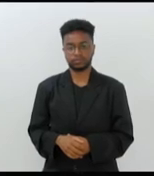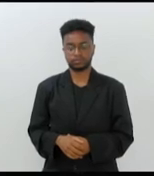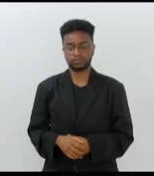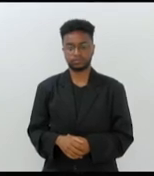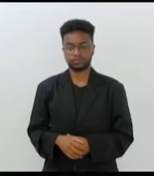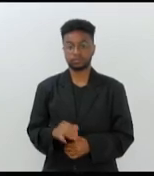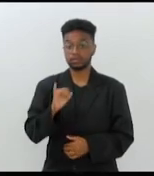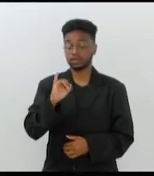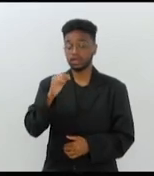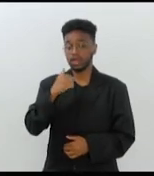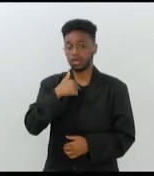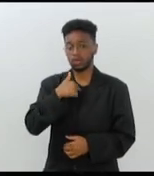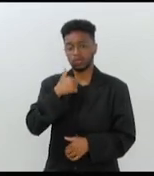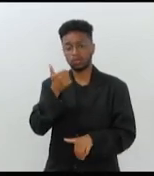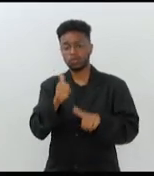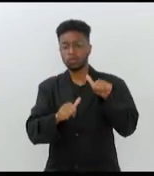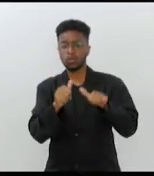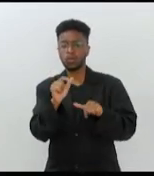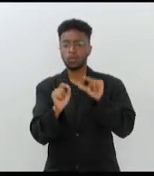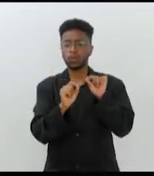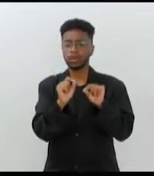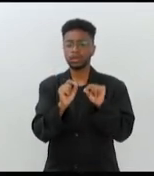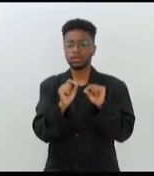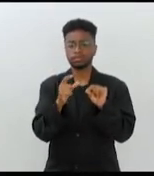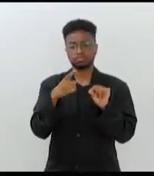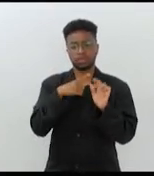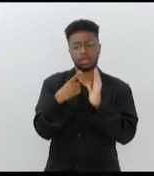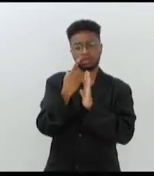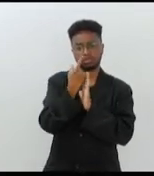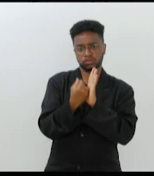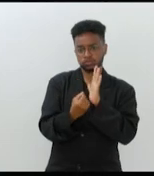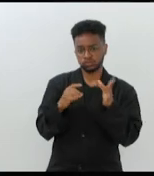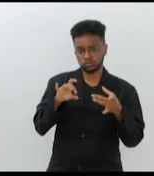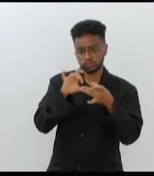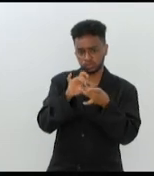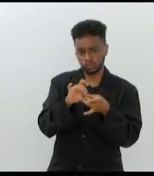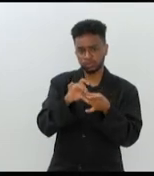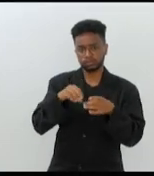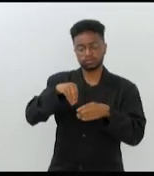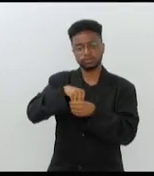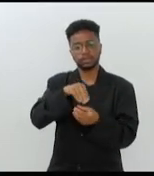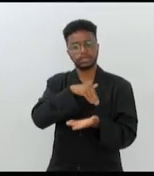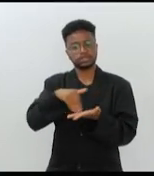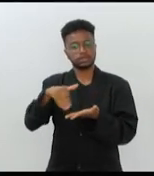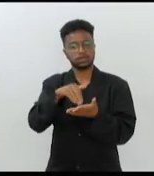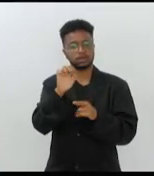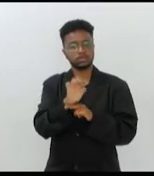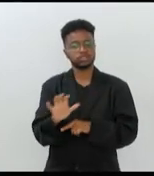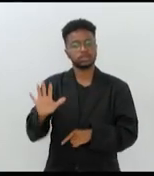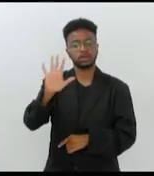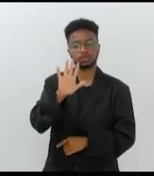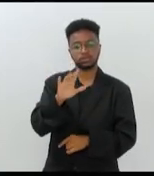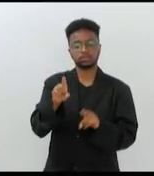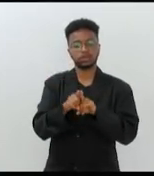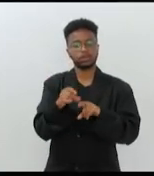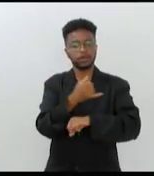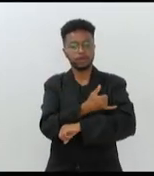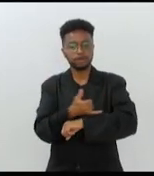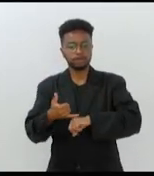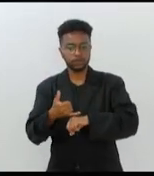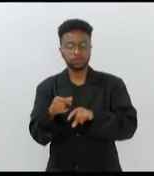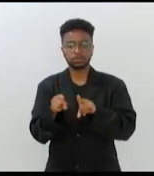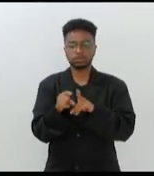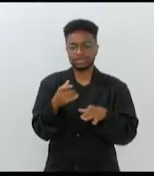o que tem de disponibilidade orçamentária na Secretaria de Estado de Infraestrutura